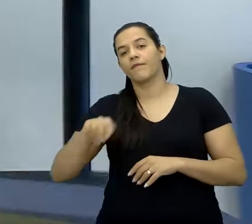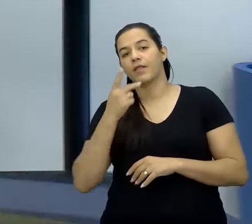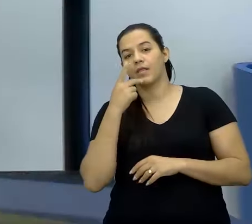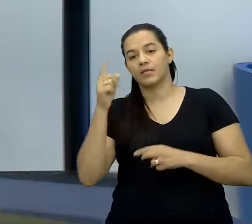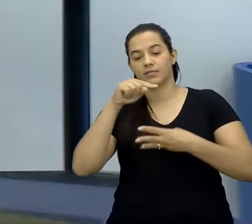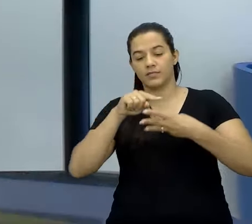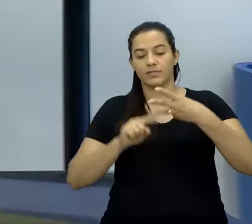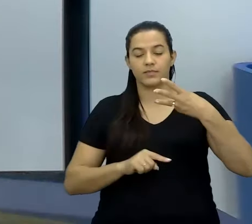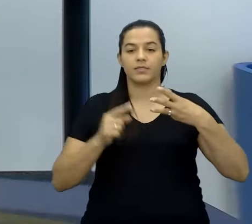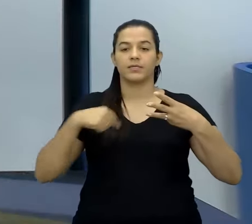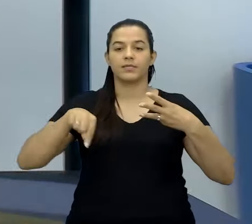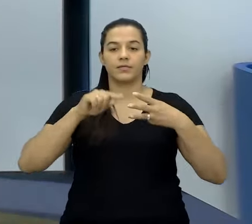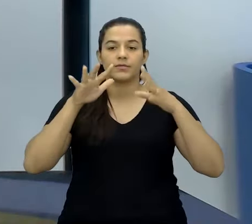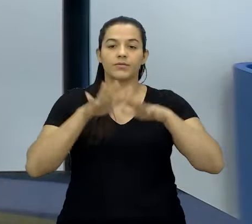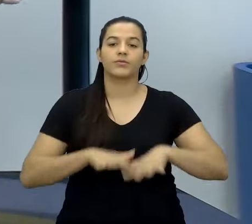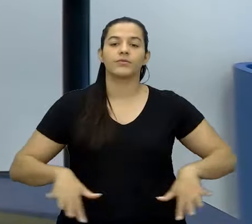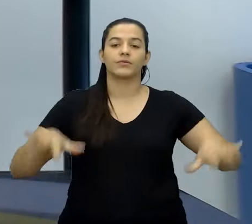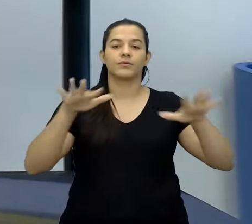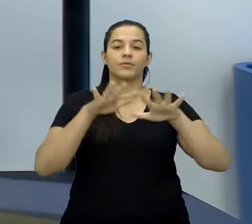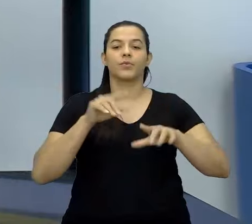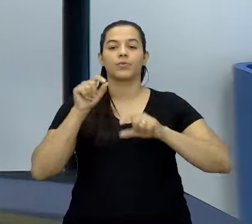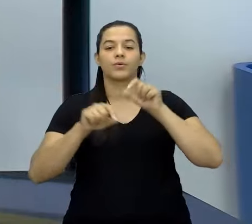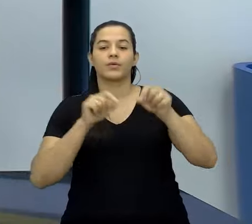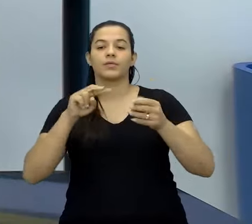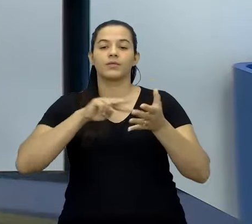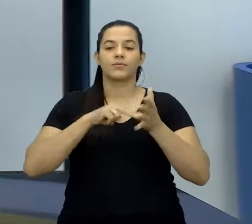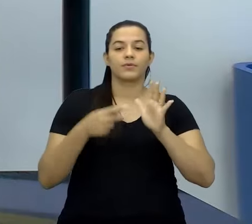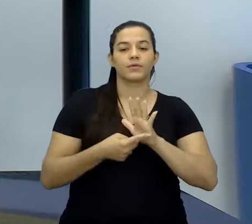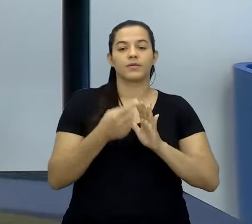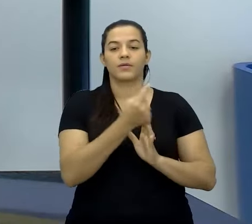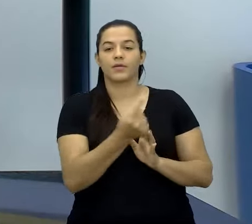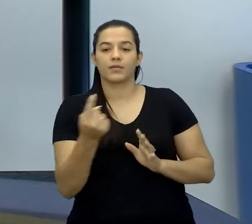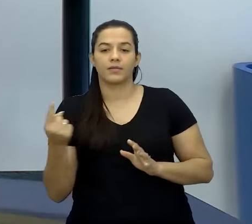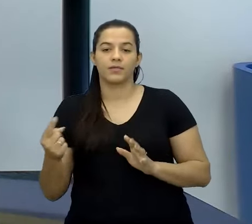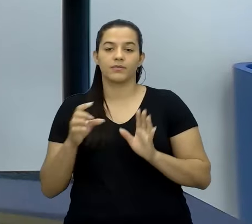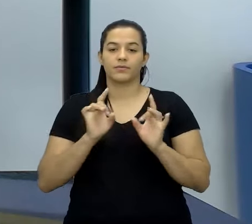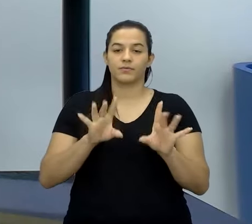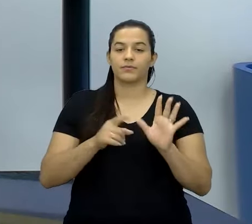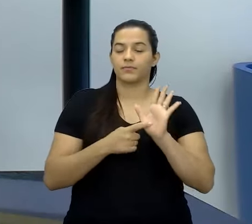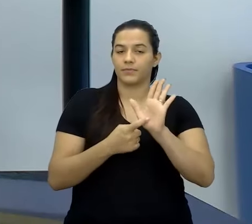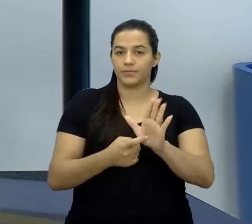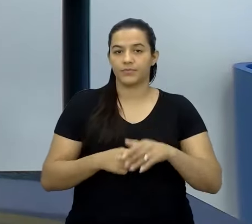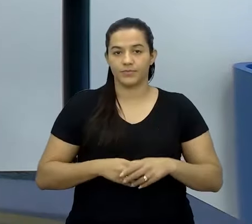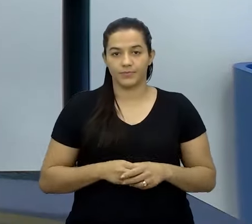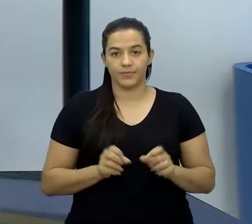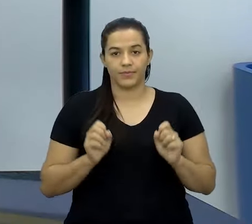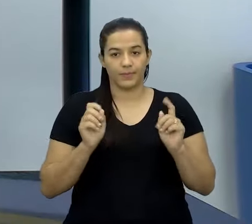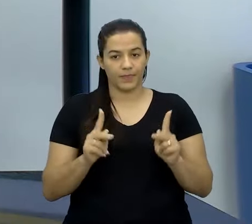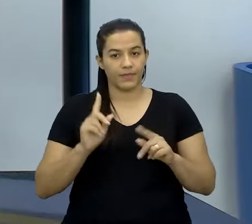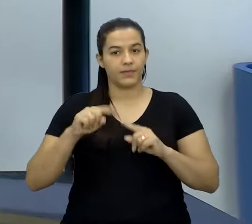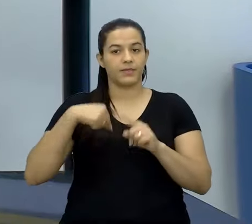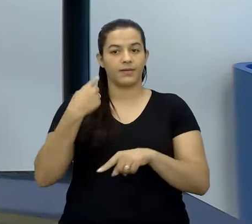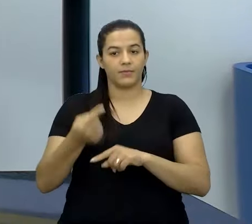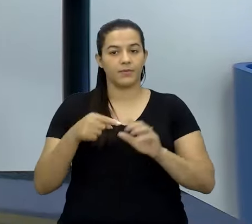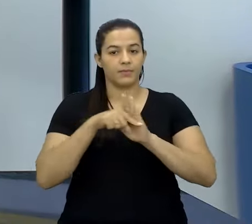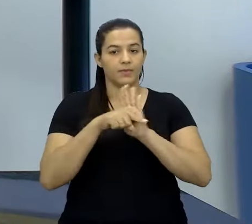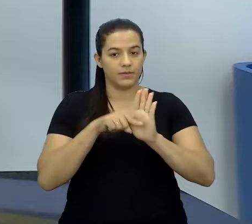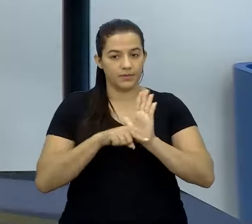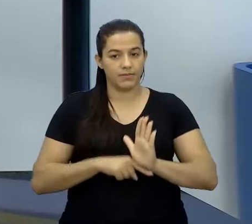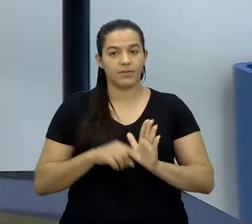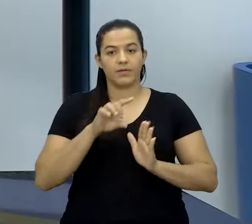amostragens. A vai dar um geral de o que significa, o que é cada uma daquelas técnicas de amostragem. Tudo bem? Para depois explorar cada uma